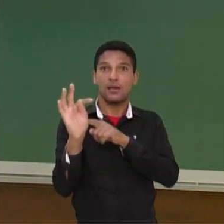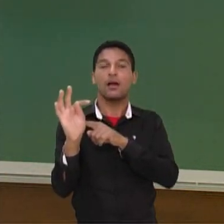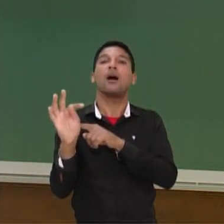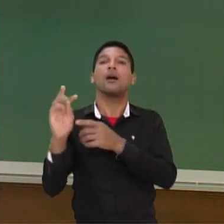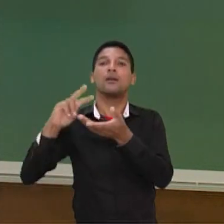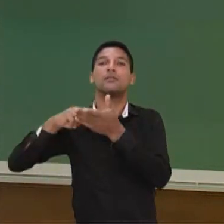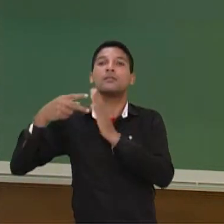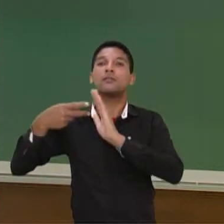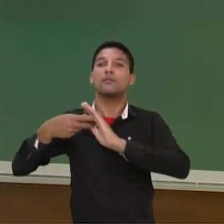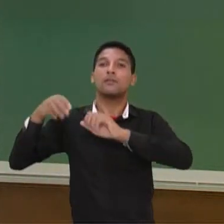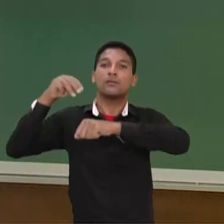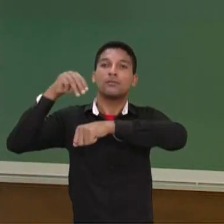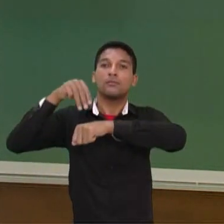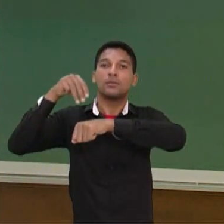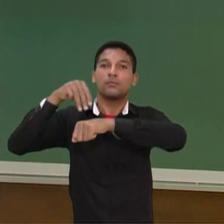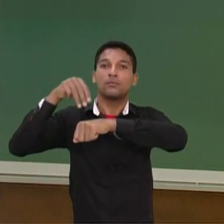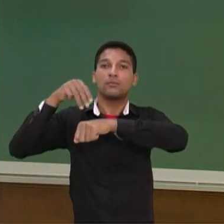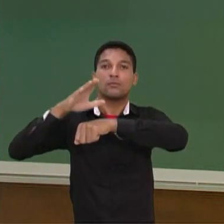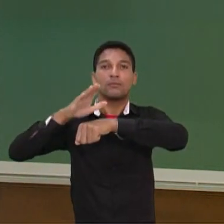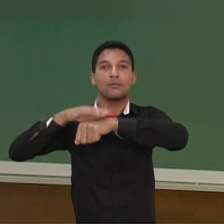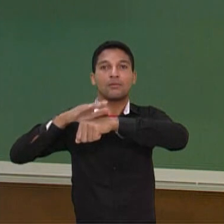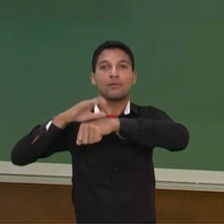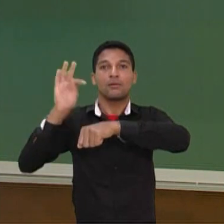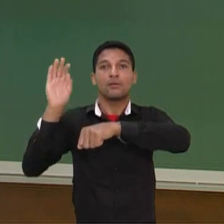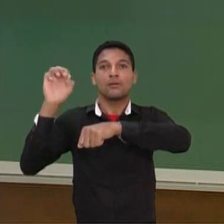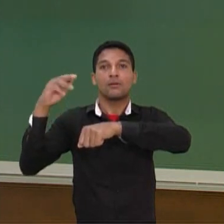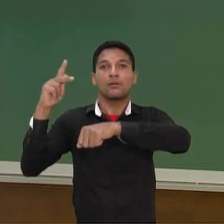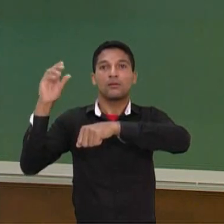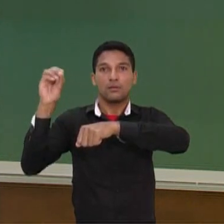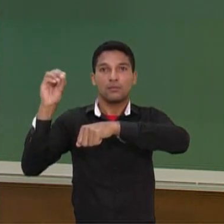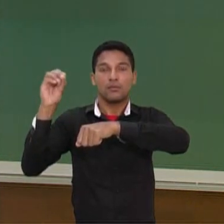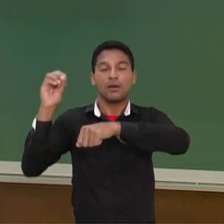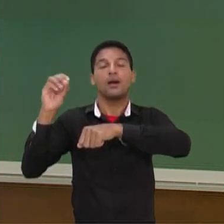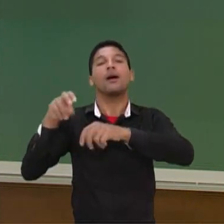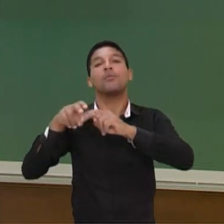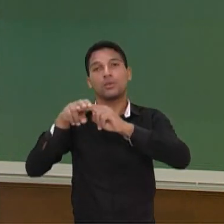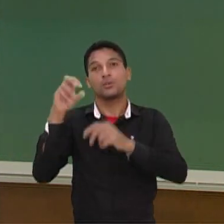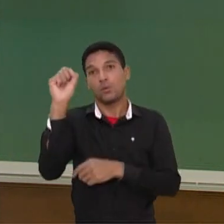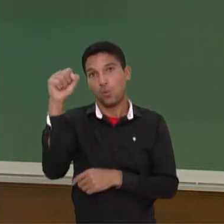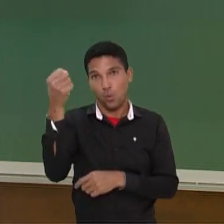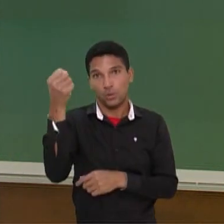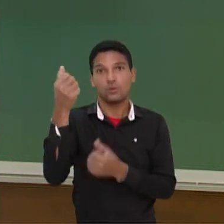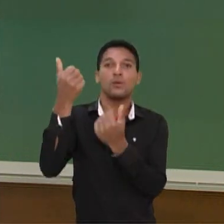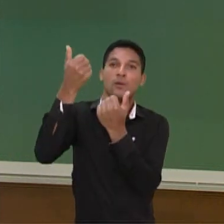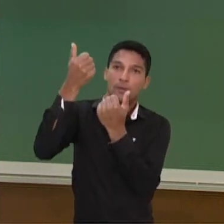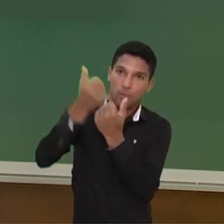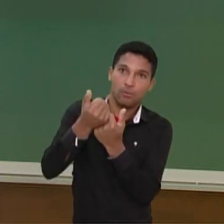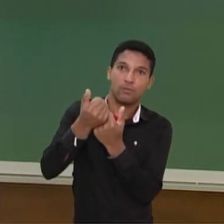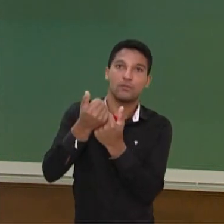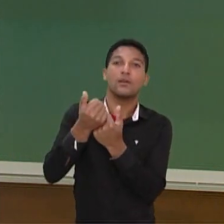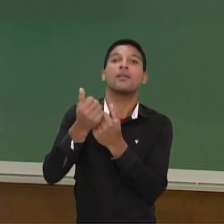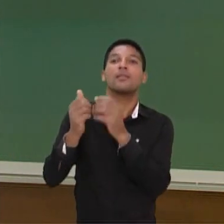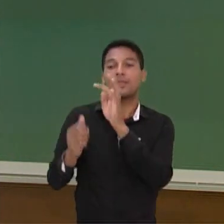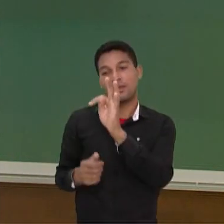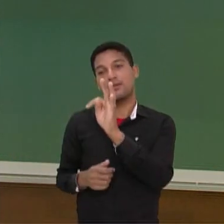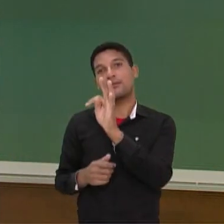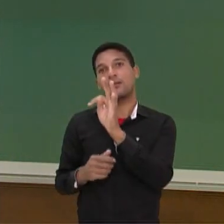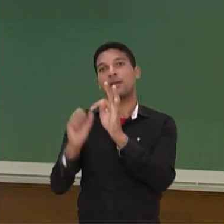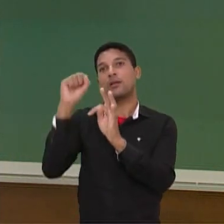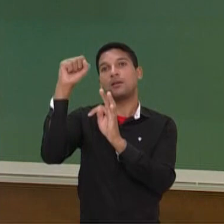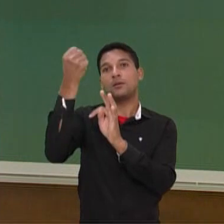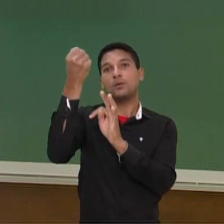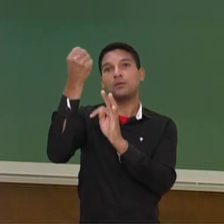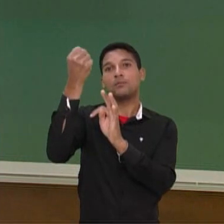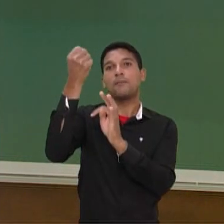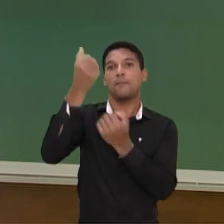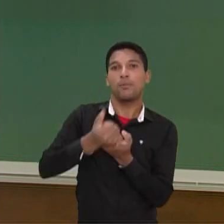t é o tempo. Como ele me deu o tempo, obviamente eu vou substituir o 8 lá no t, né? De tempo, ok?